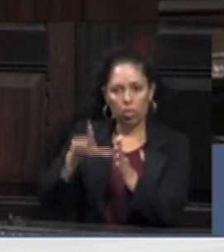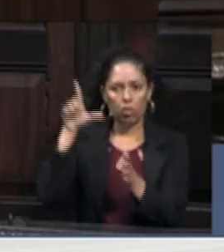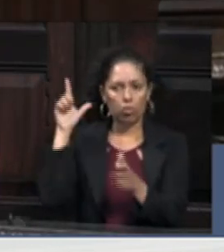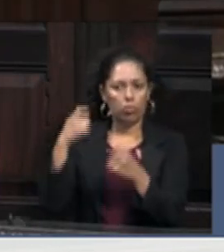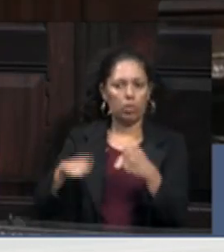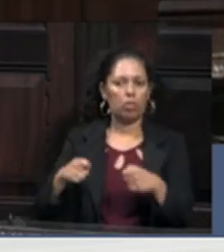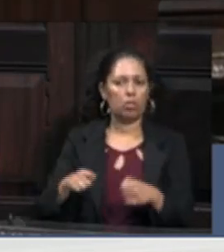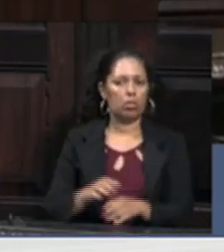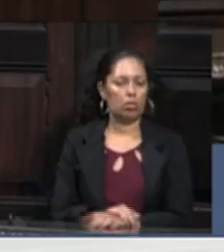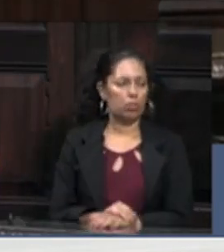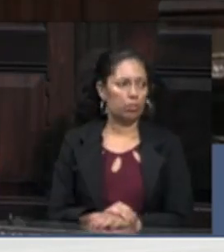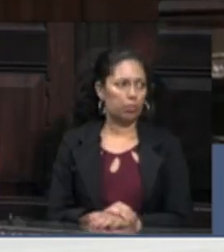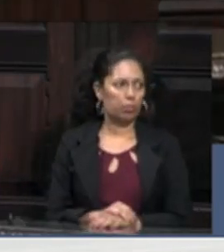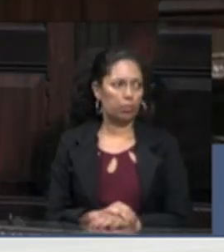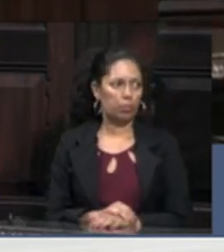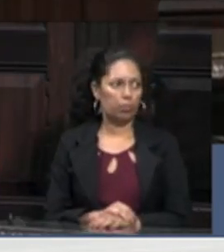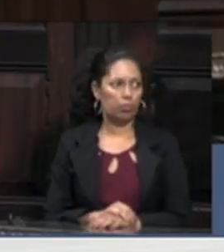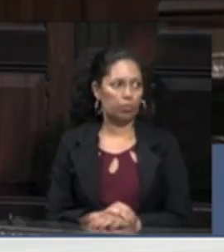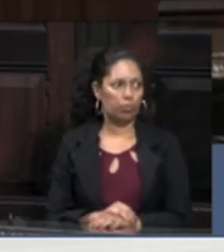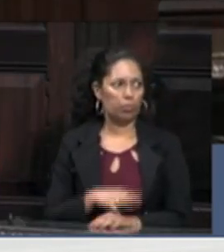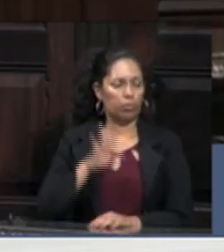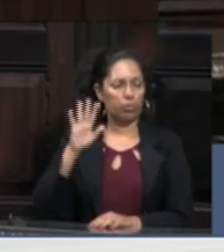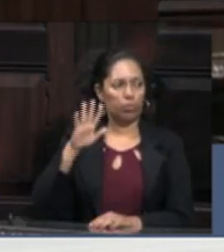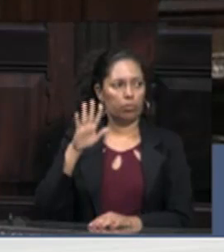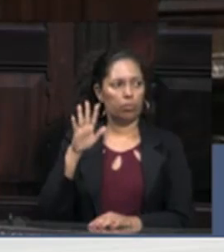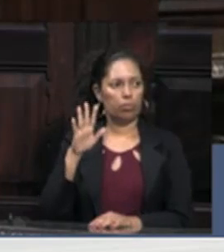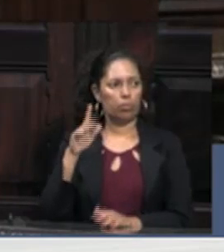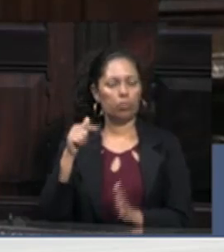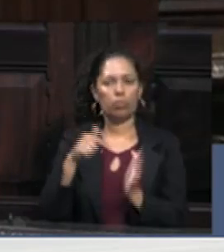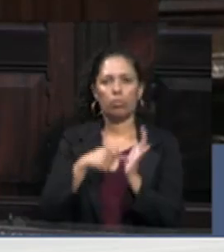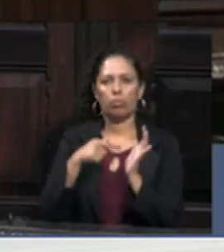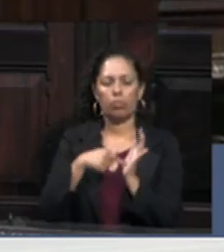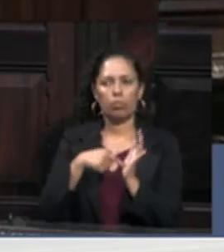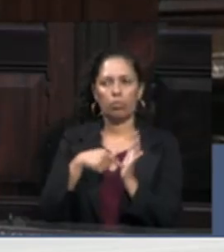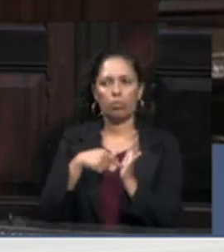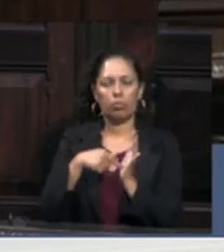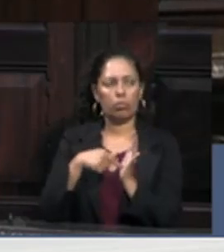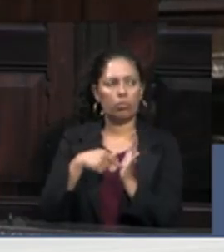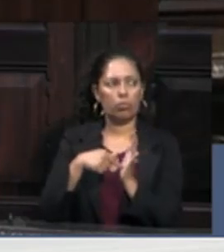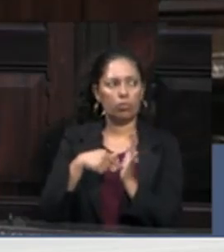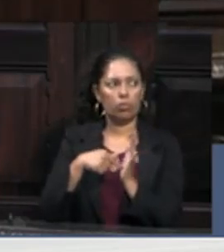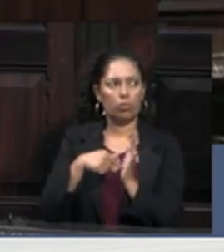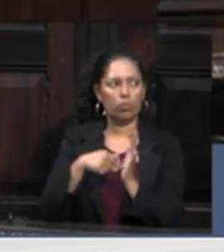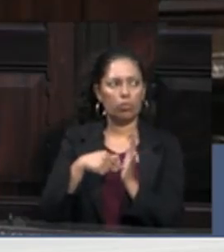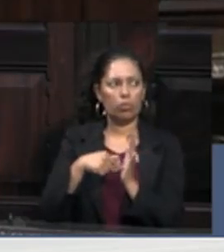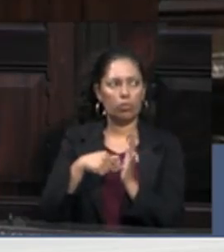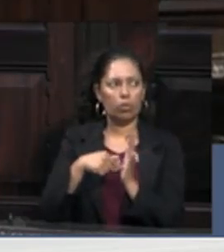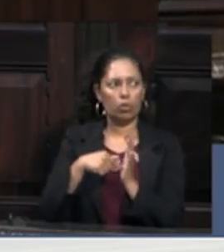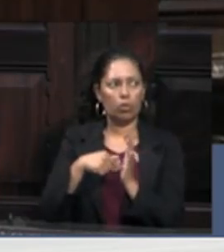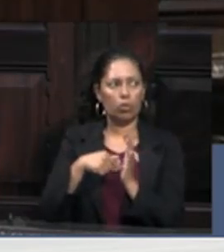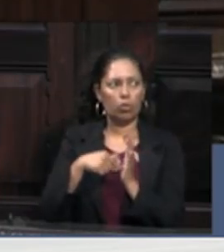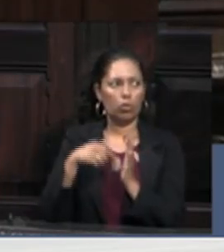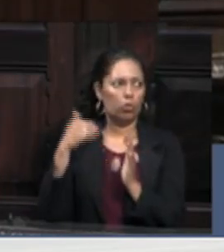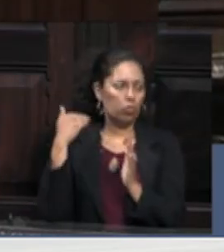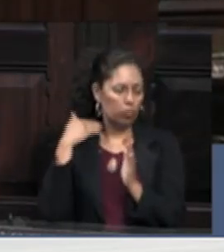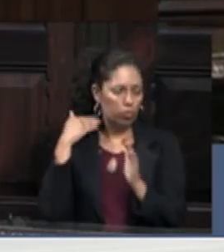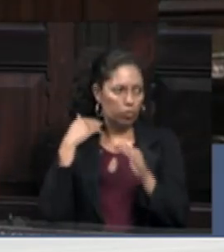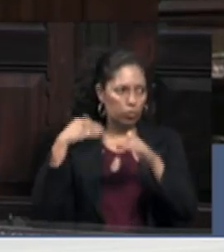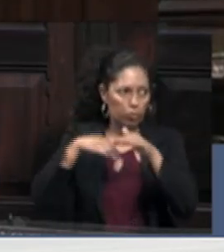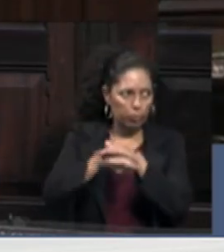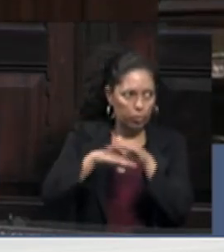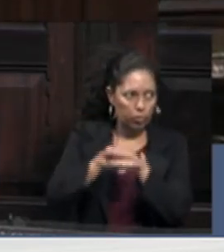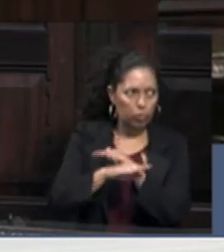na questão do Fundo Estadual de Combate à Pobreza, o orçamento programado